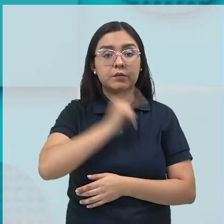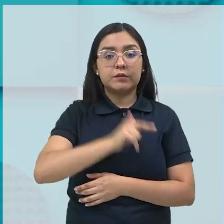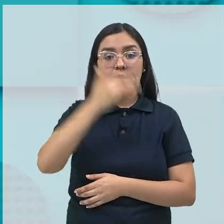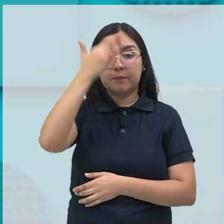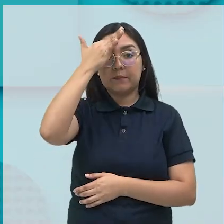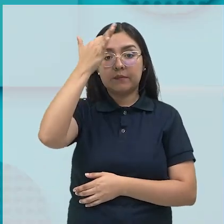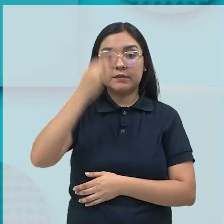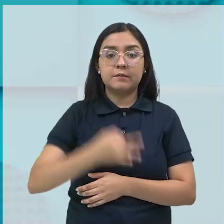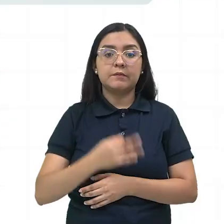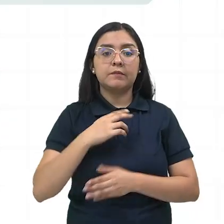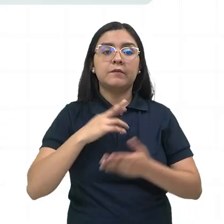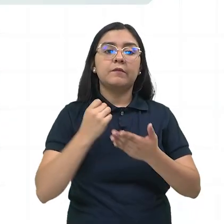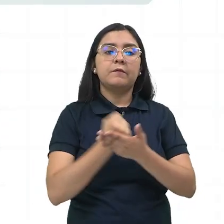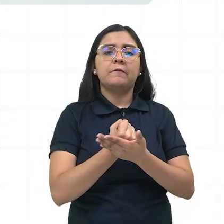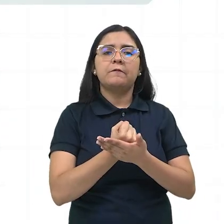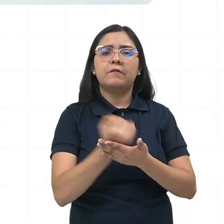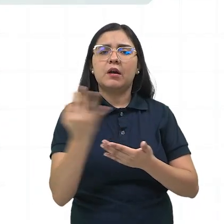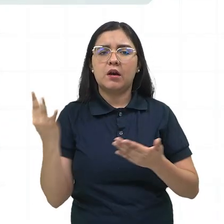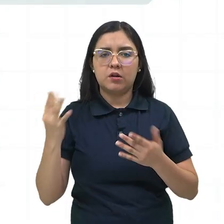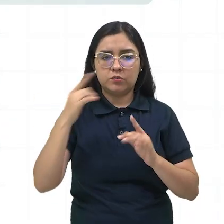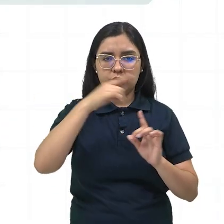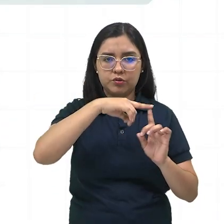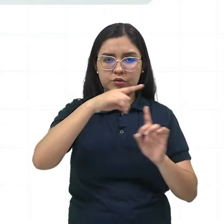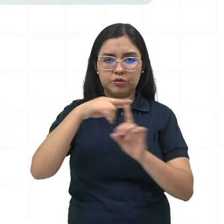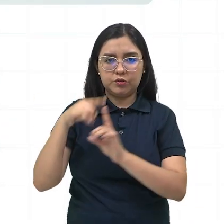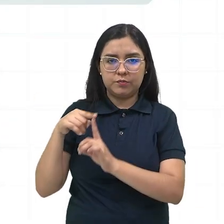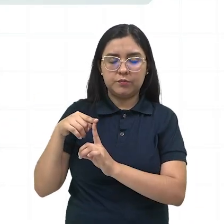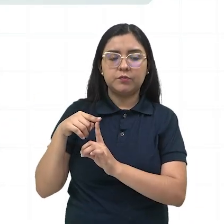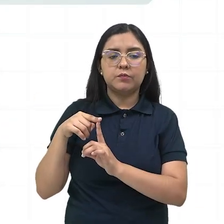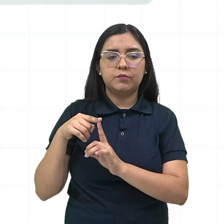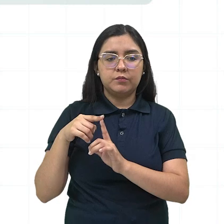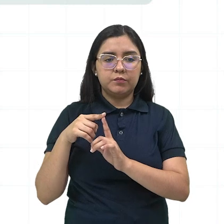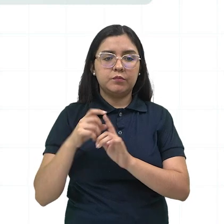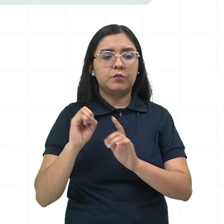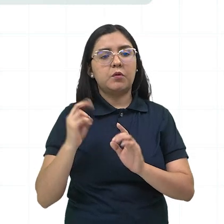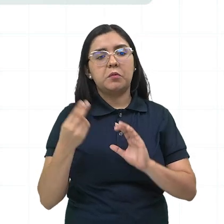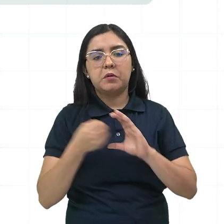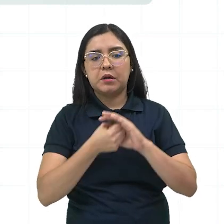perceber aqui que são vários tipos de formas ou